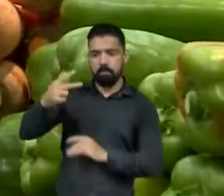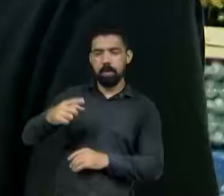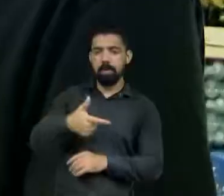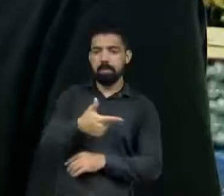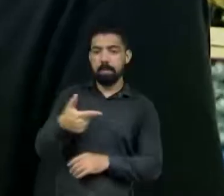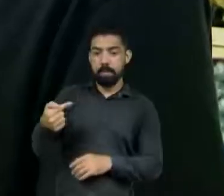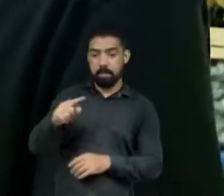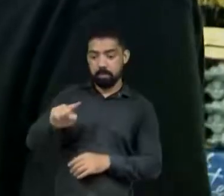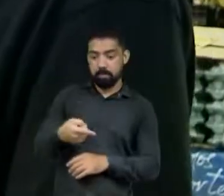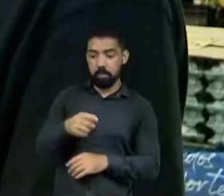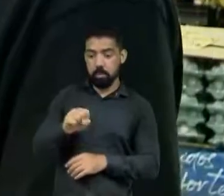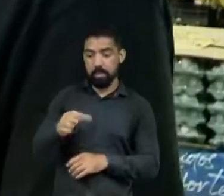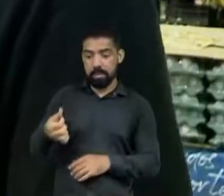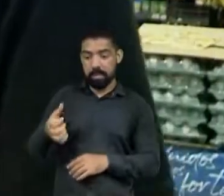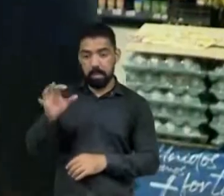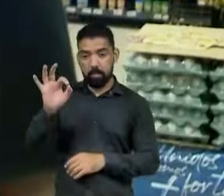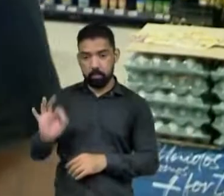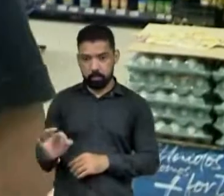27,86%,